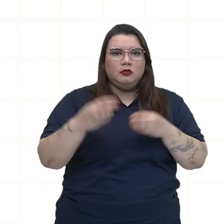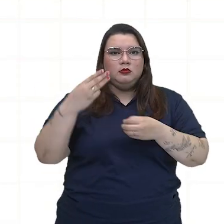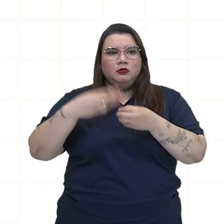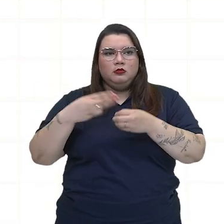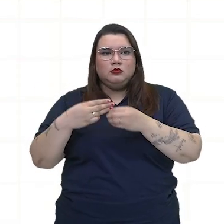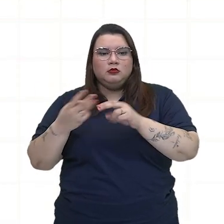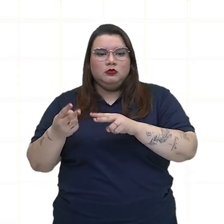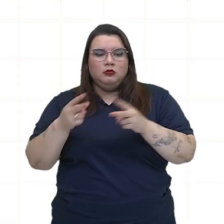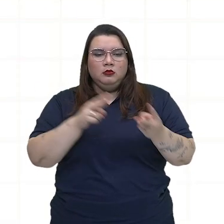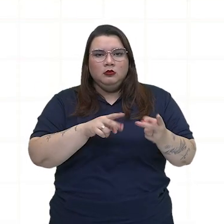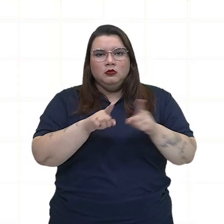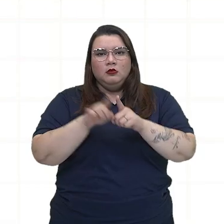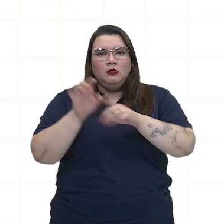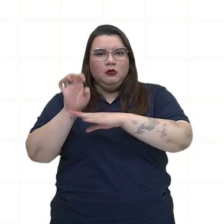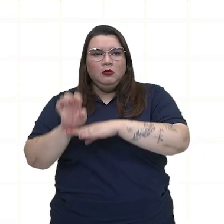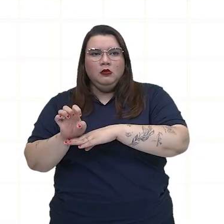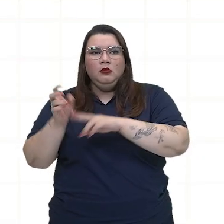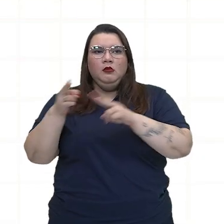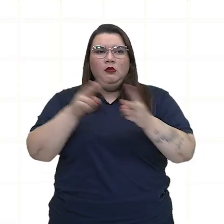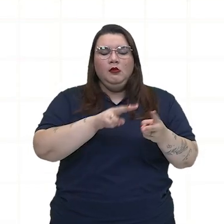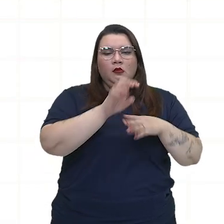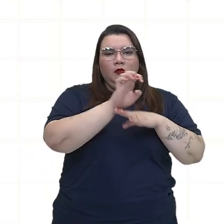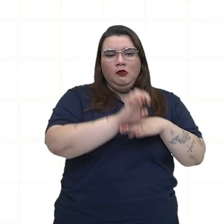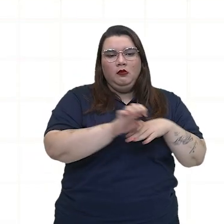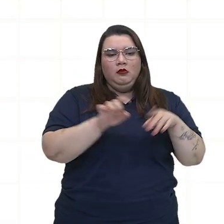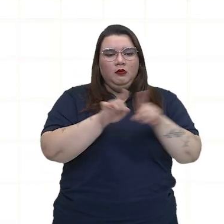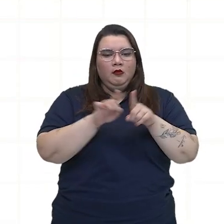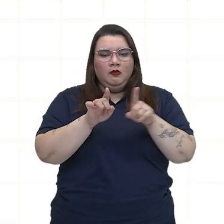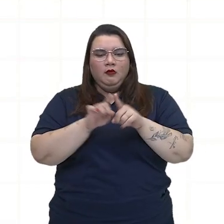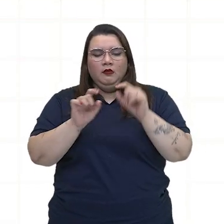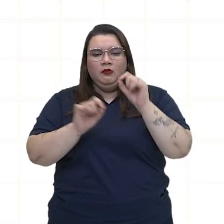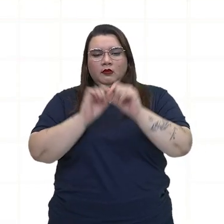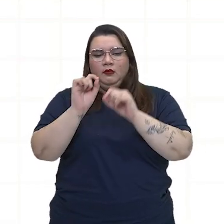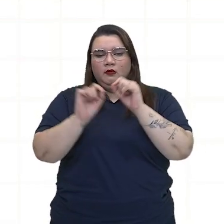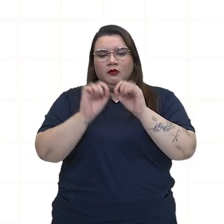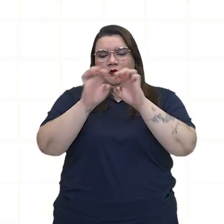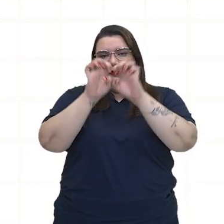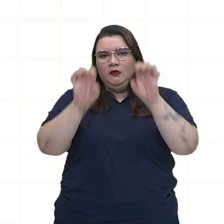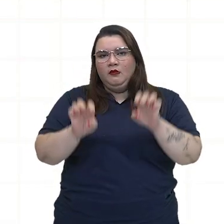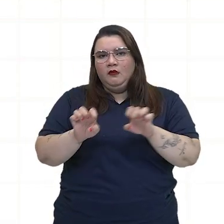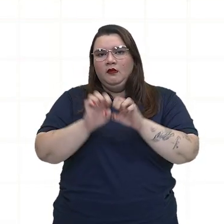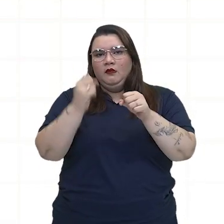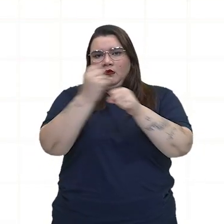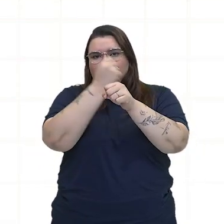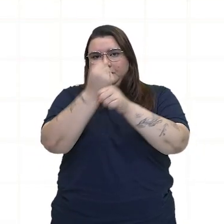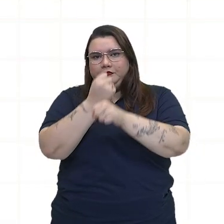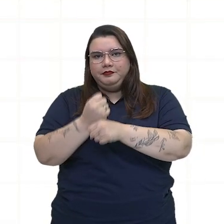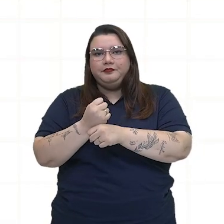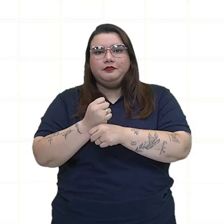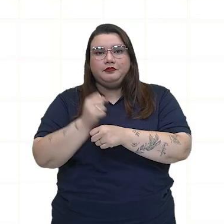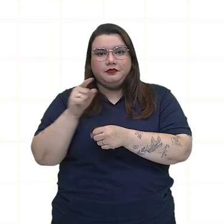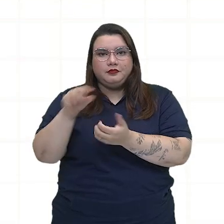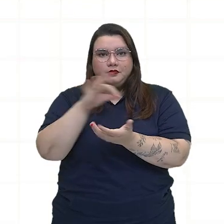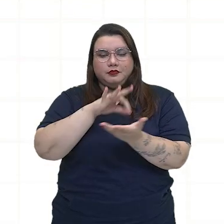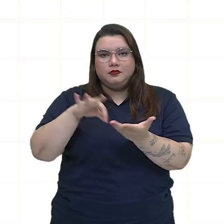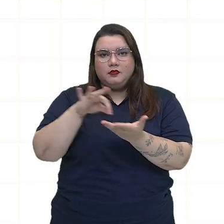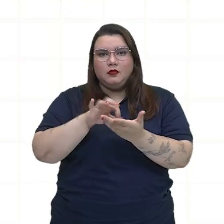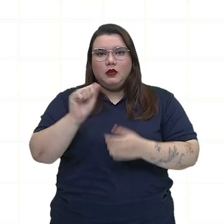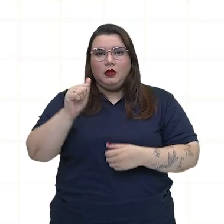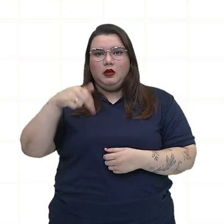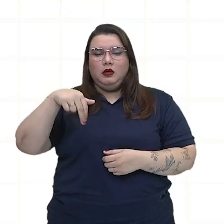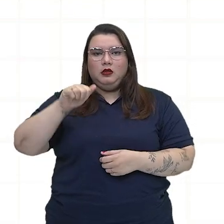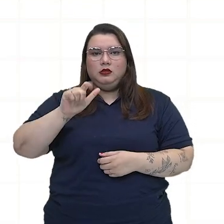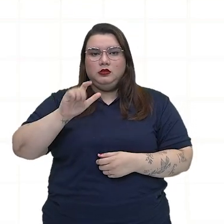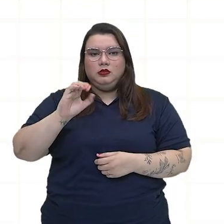para o outro, até mesmo de um estado para o outro, e das estruturas construídas. Então, o mapa analógico é esse mapa físico, que a gente